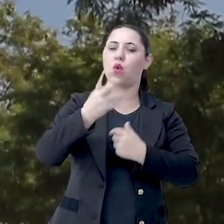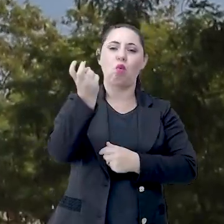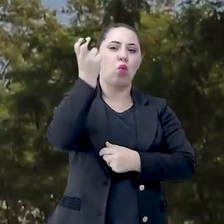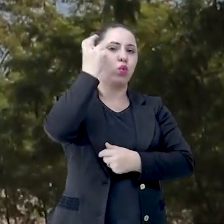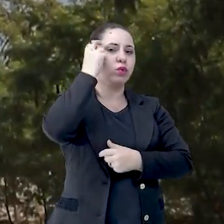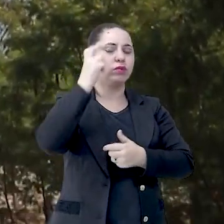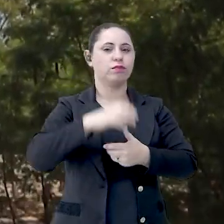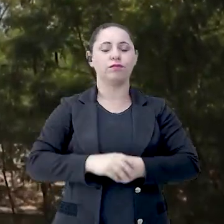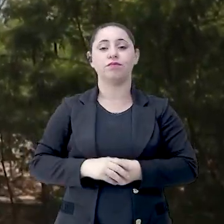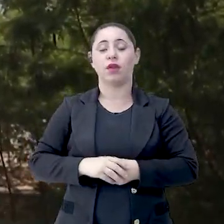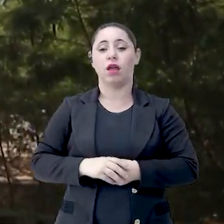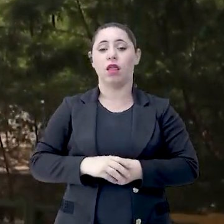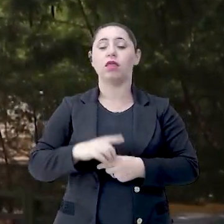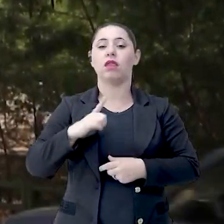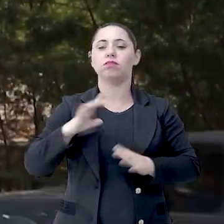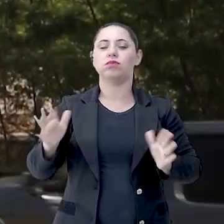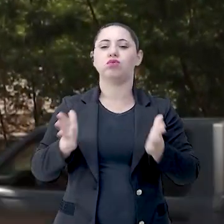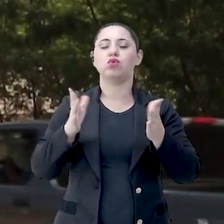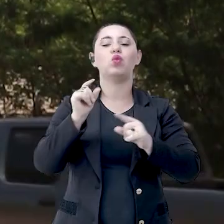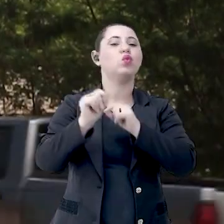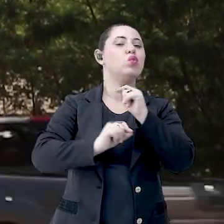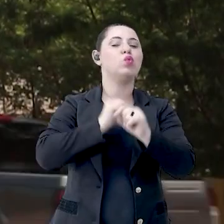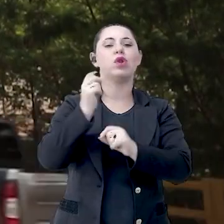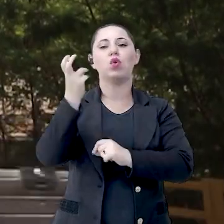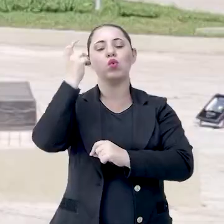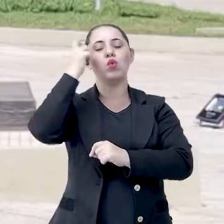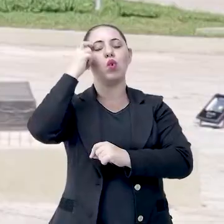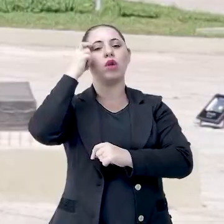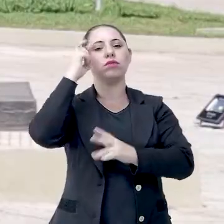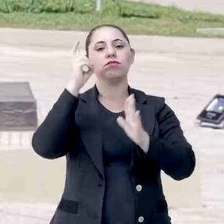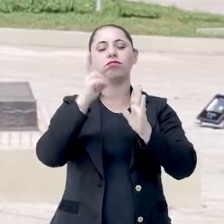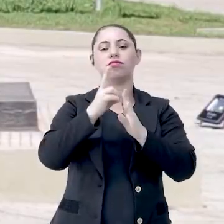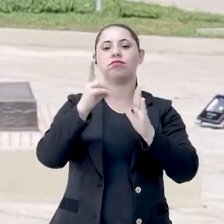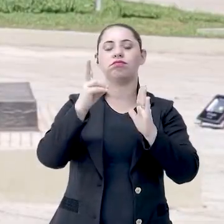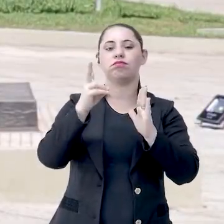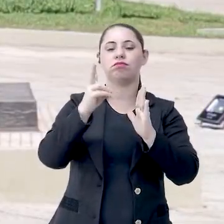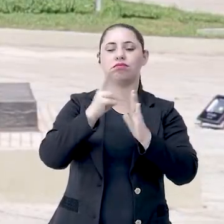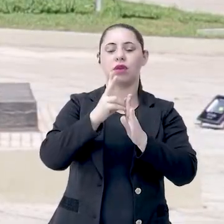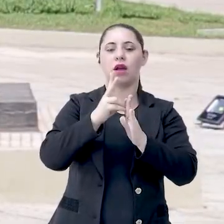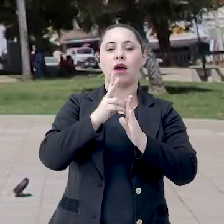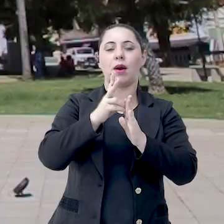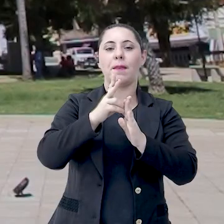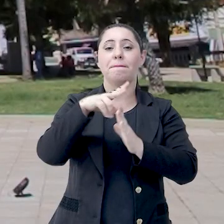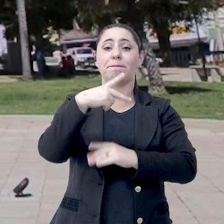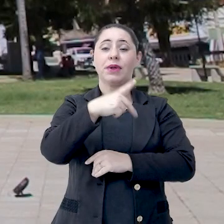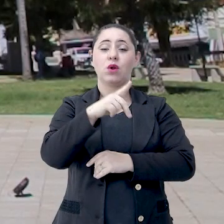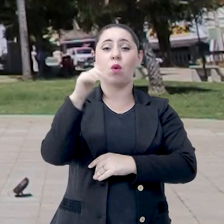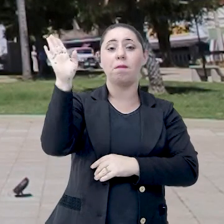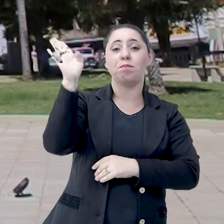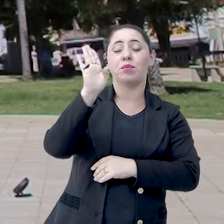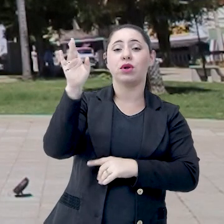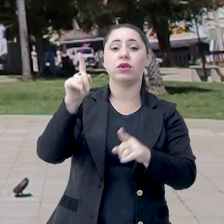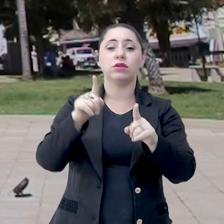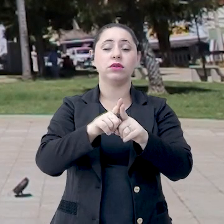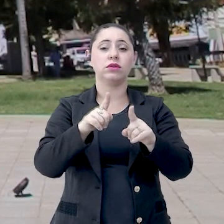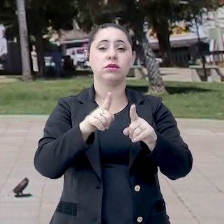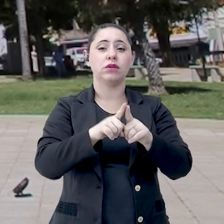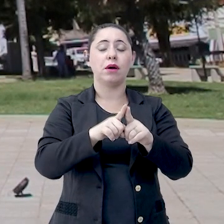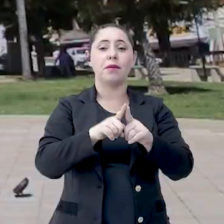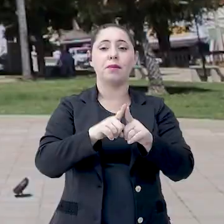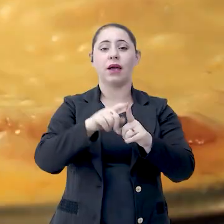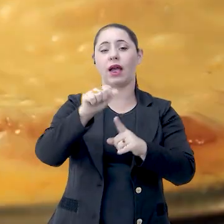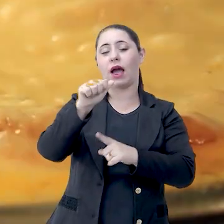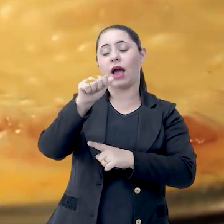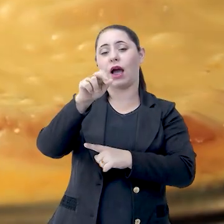sul-americanas, paraguaios, bolivianos, além de influências de árabes, italianos e portugueses, que se